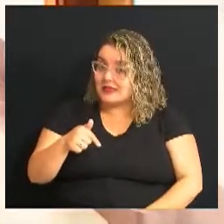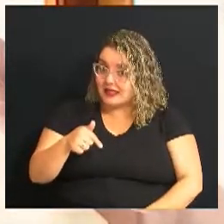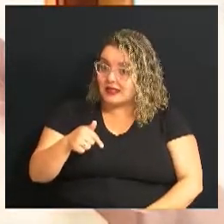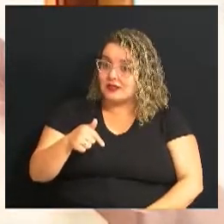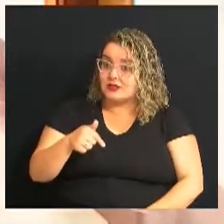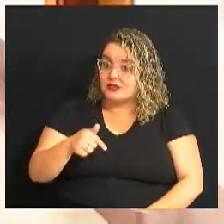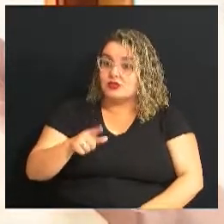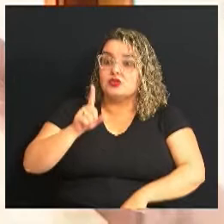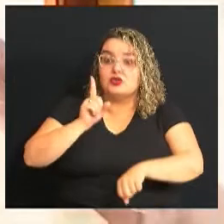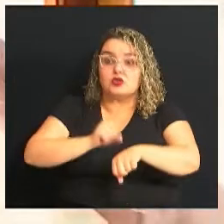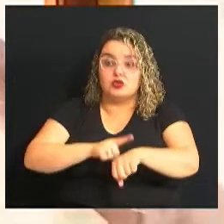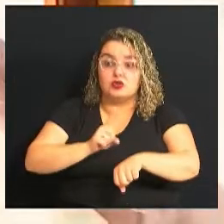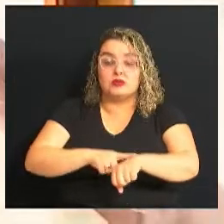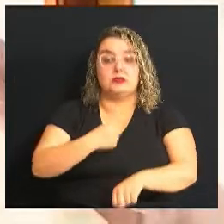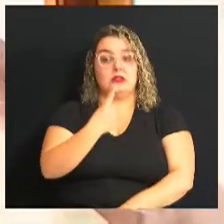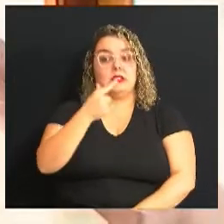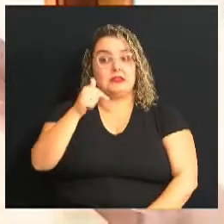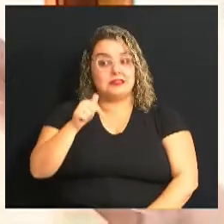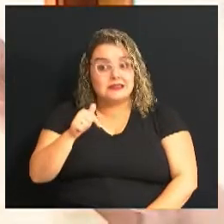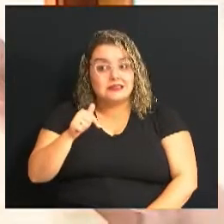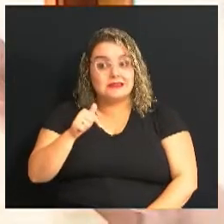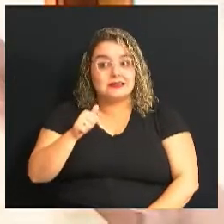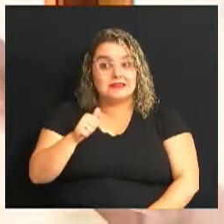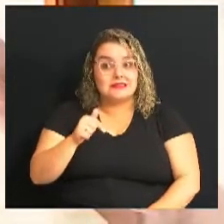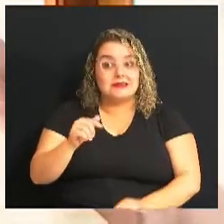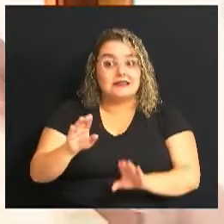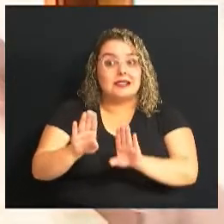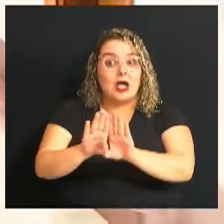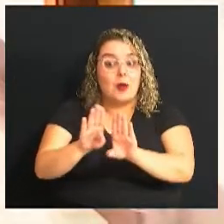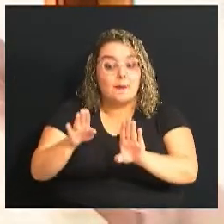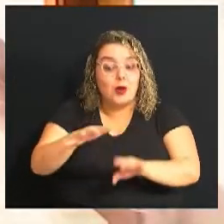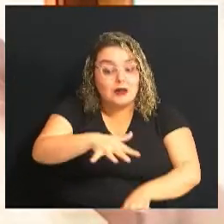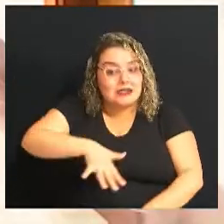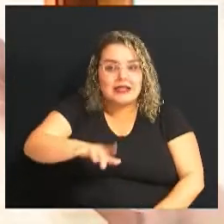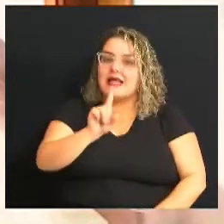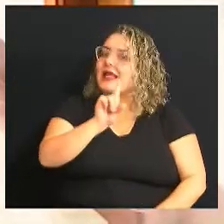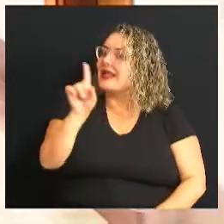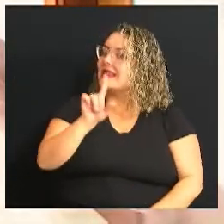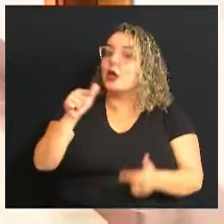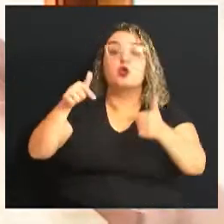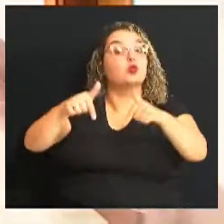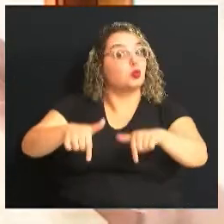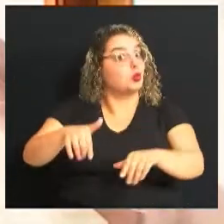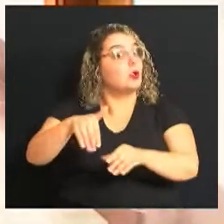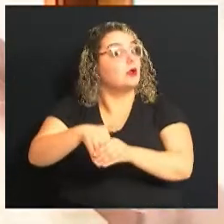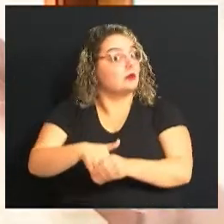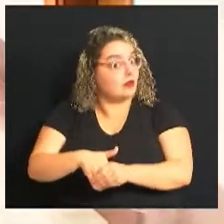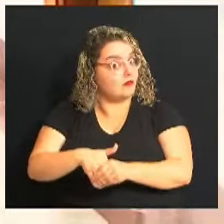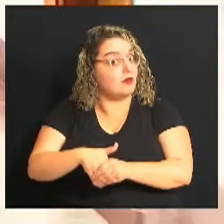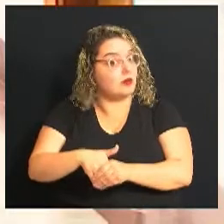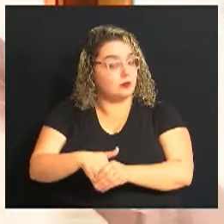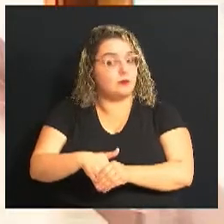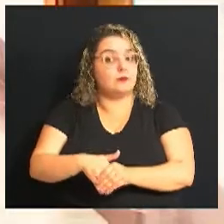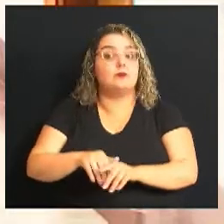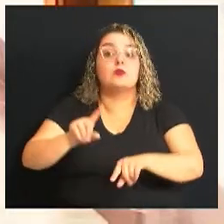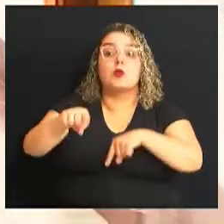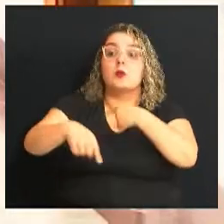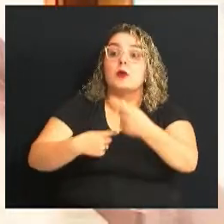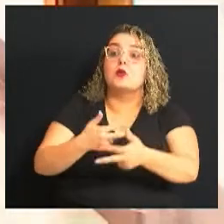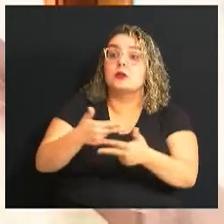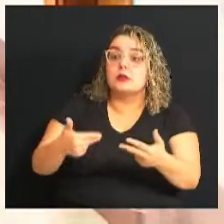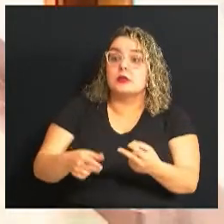horário das 17 horas é contado na porta da sessão e não do local de votação. Uma outra questão é